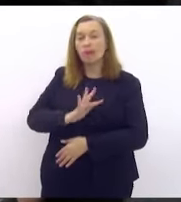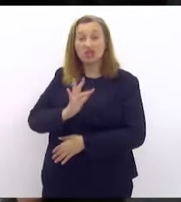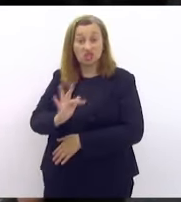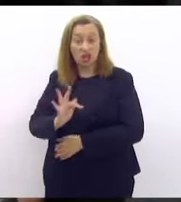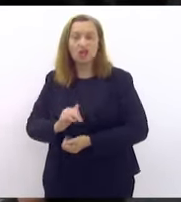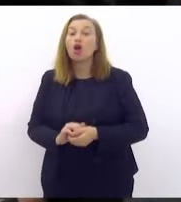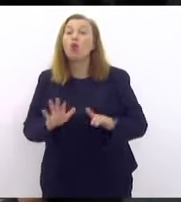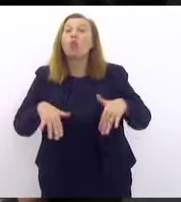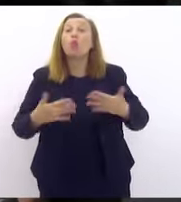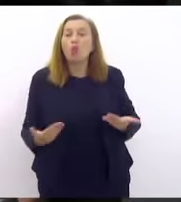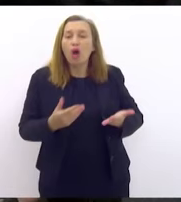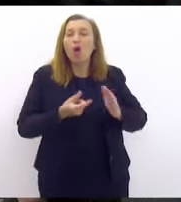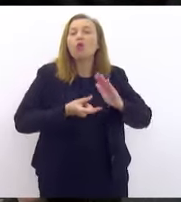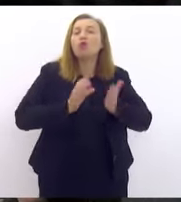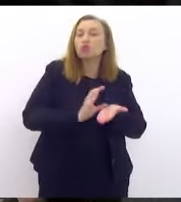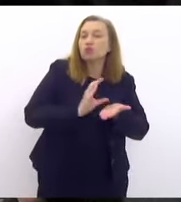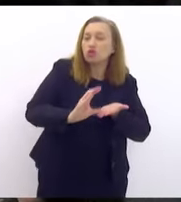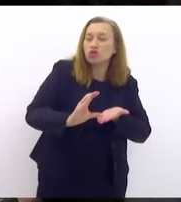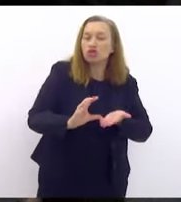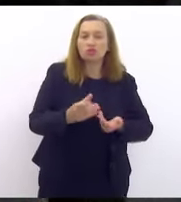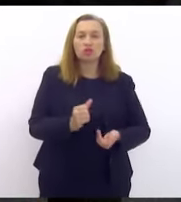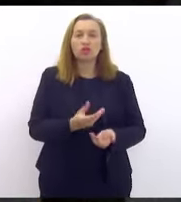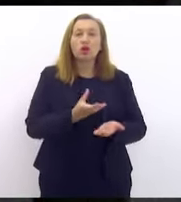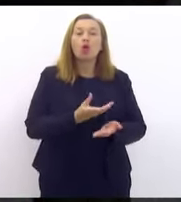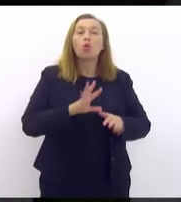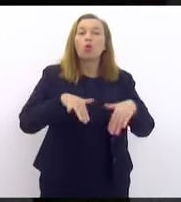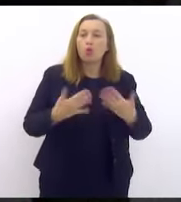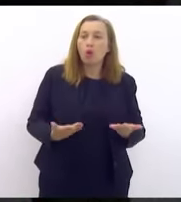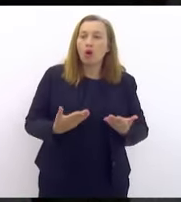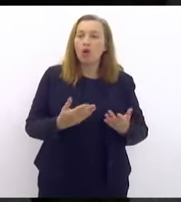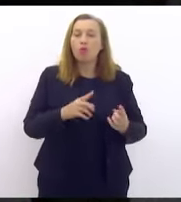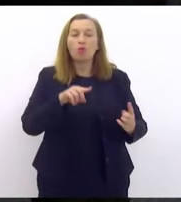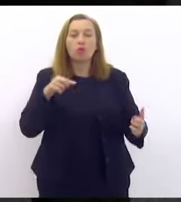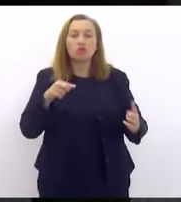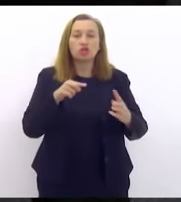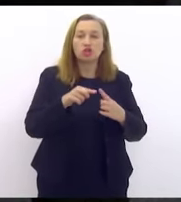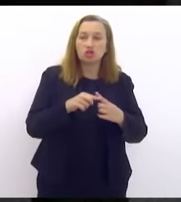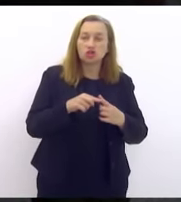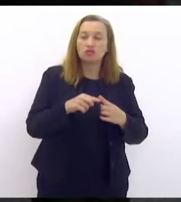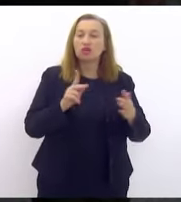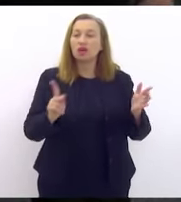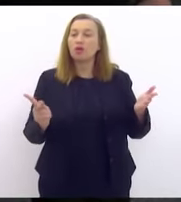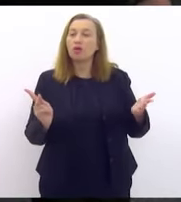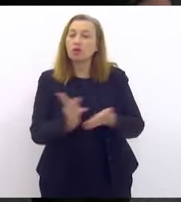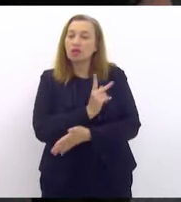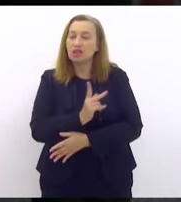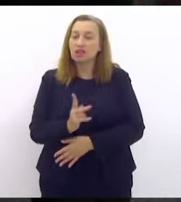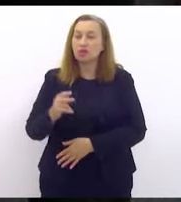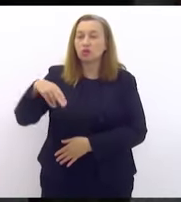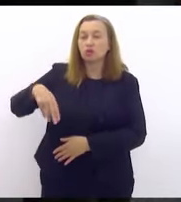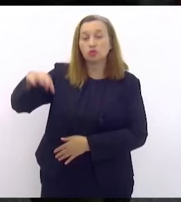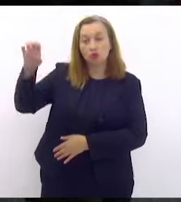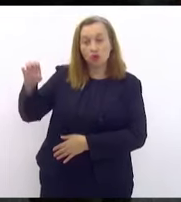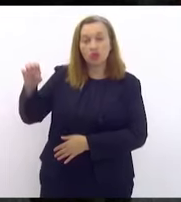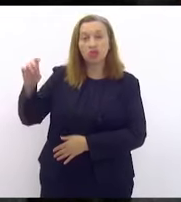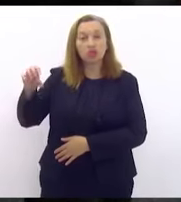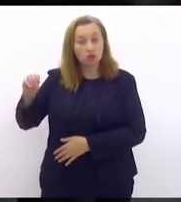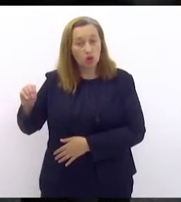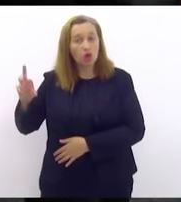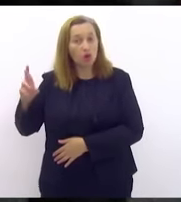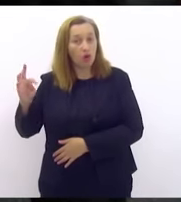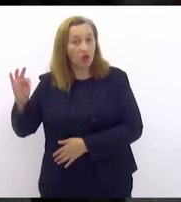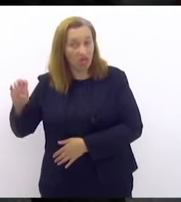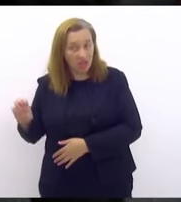Fluminense, quais foram as metas cumpridas no Norte e no Noroeste. Isso é importantíssimo para a gente monitorar o quê? As